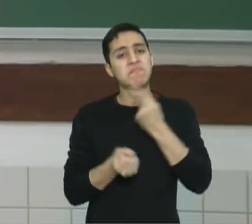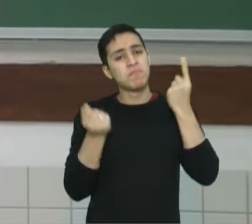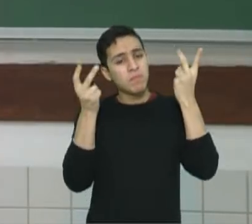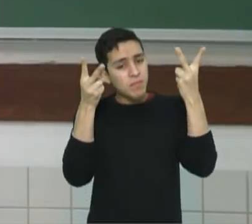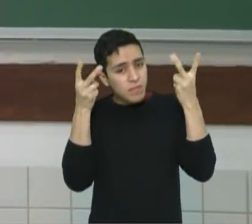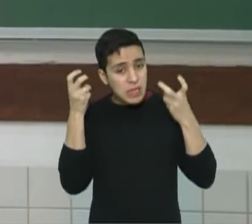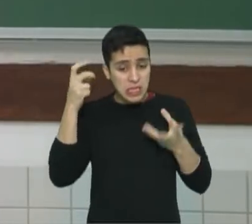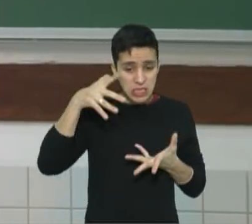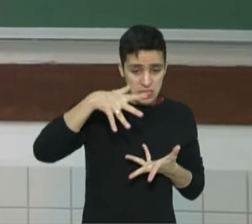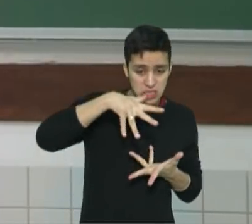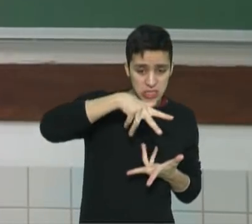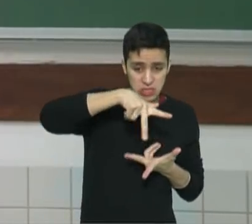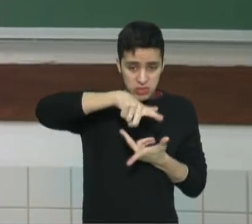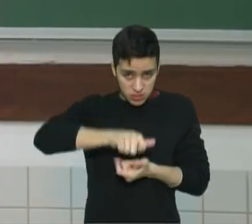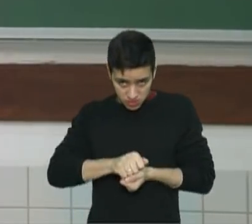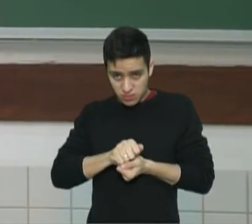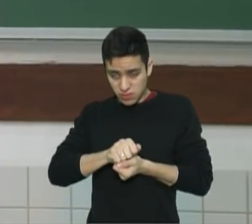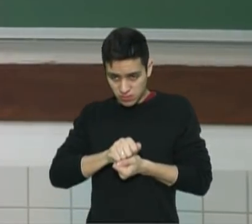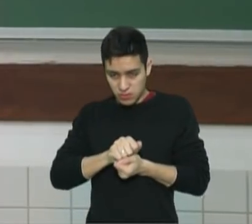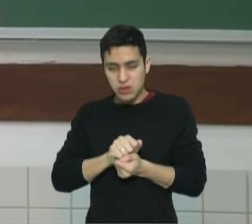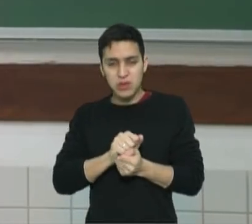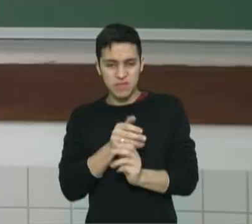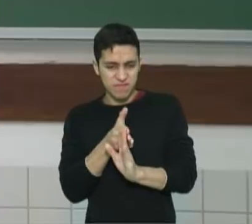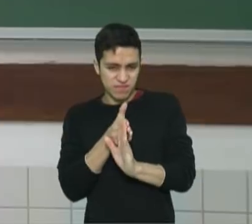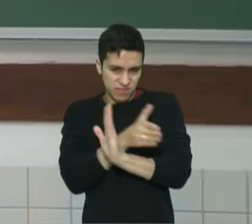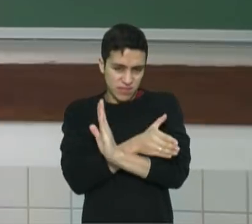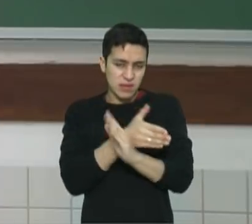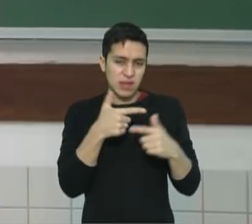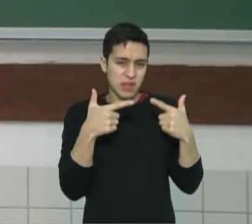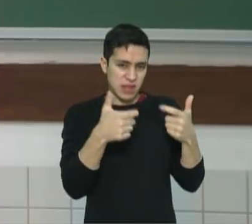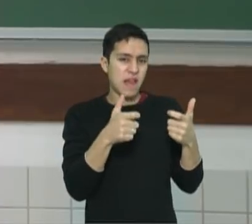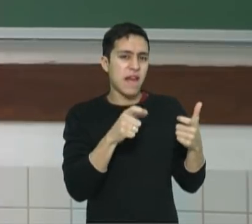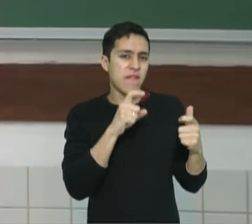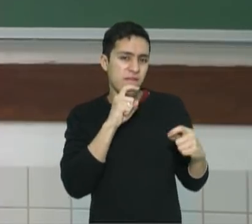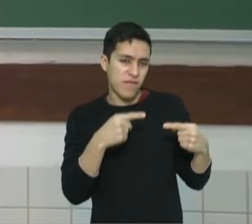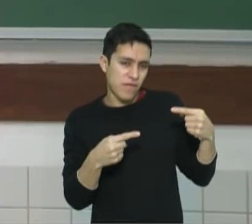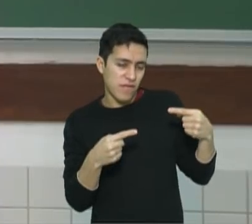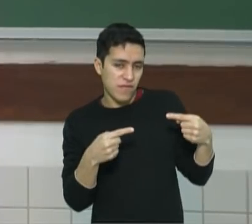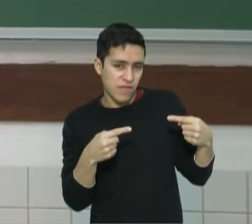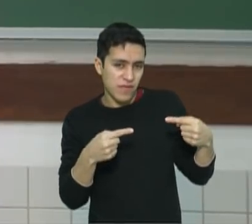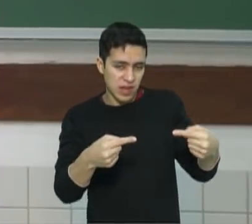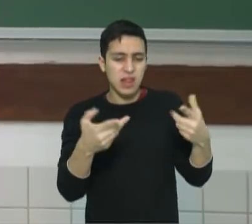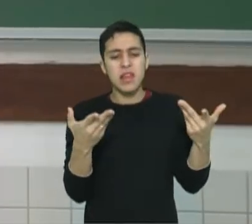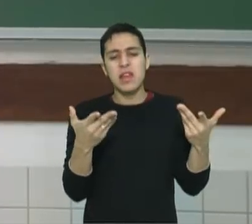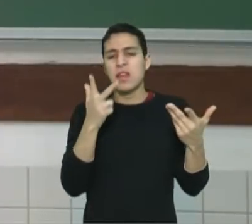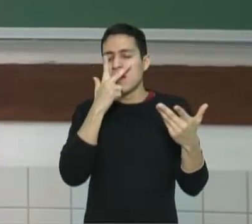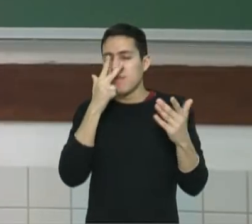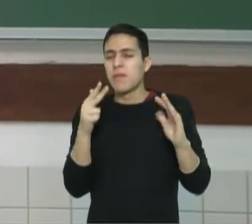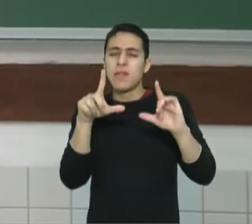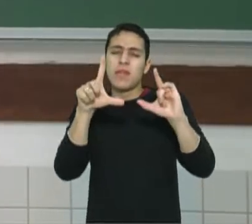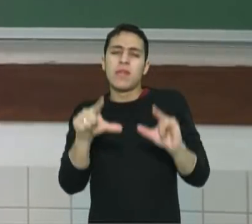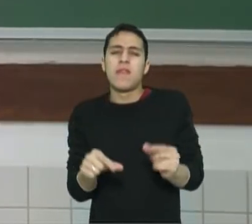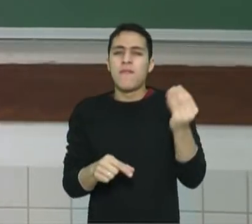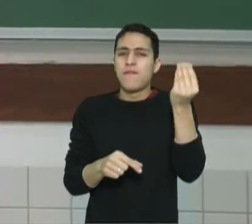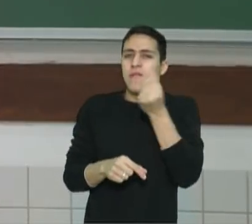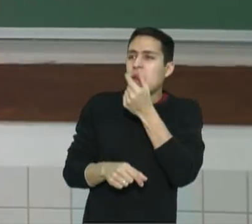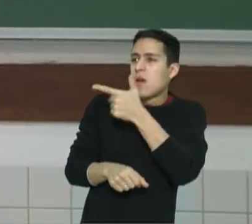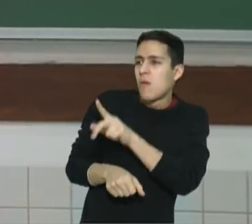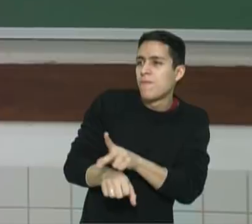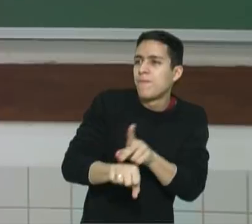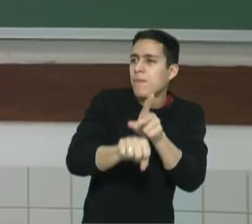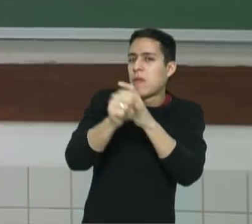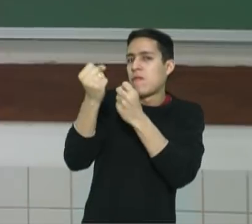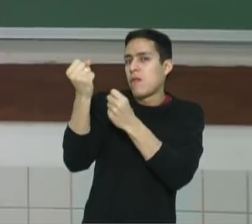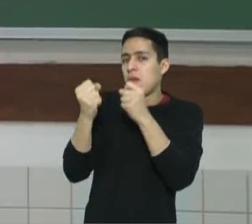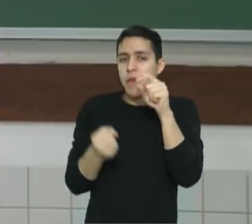o mundo pós-Segunda Guerra, e principalmente durante a Guerra Fria, tem um enfraquecimento dessas outras potências. Então, o que acontece?